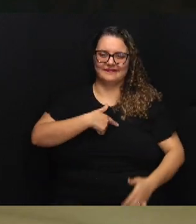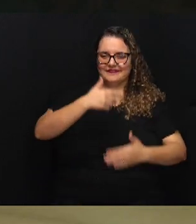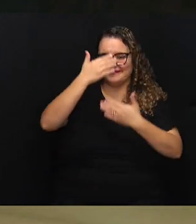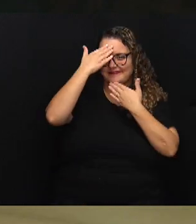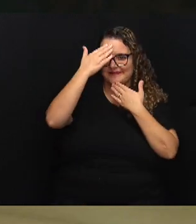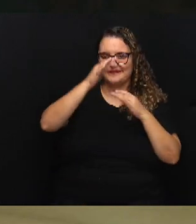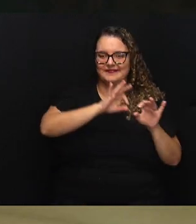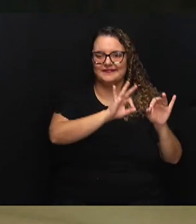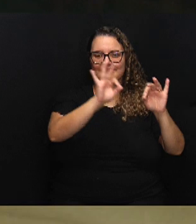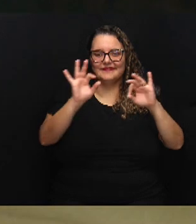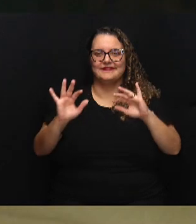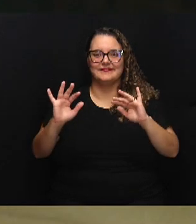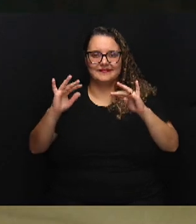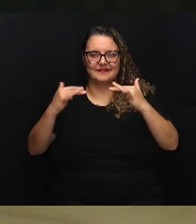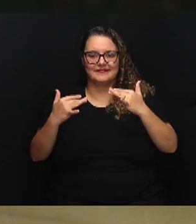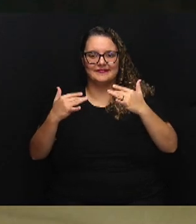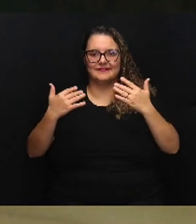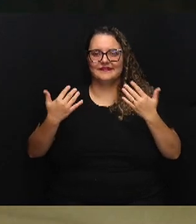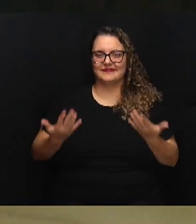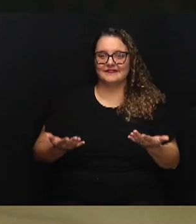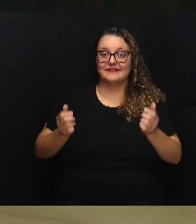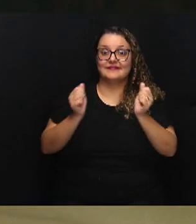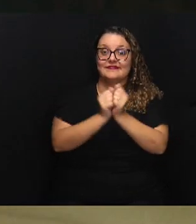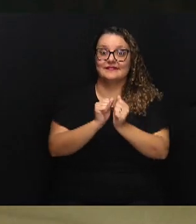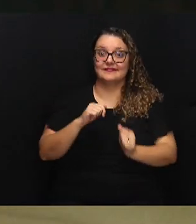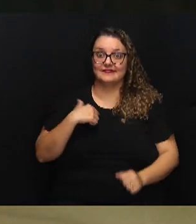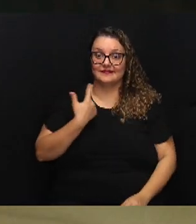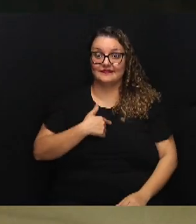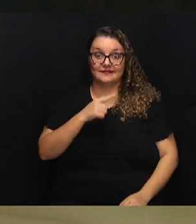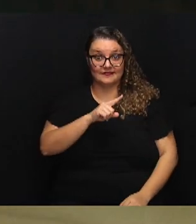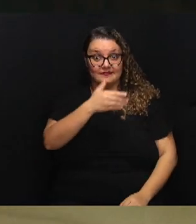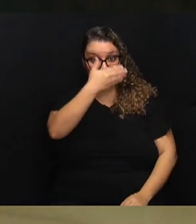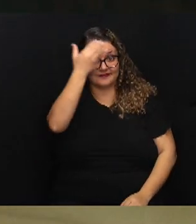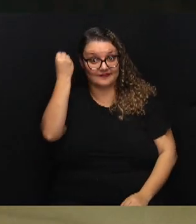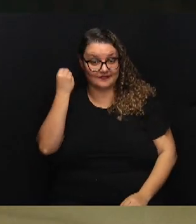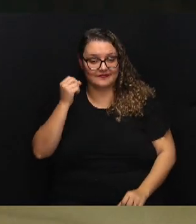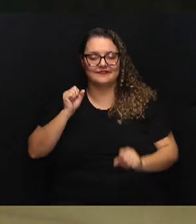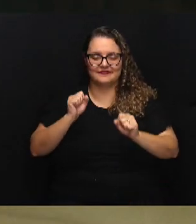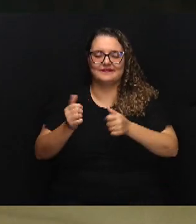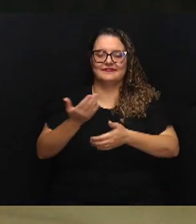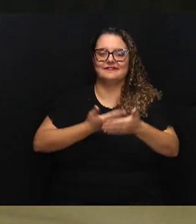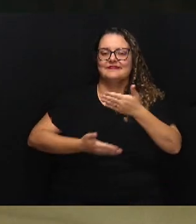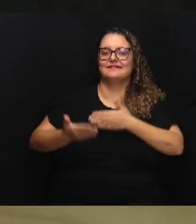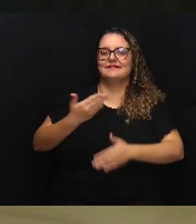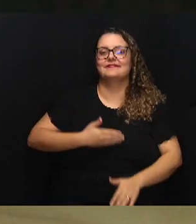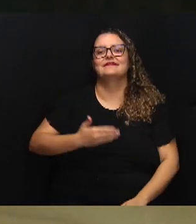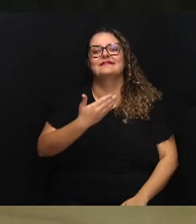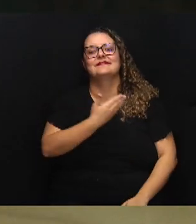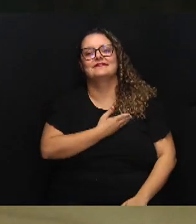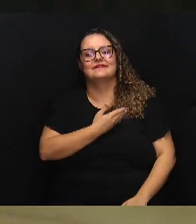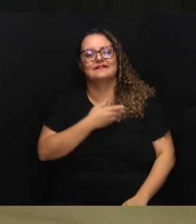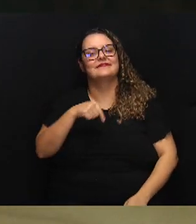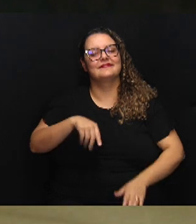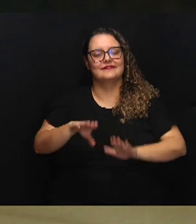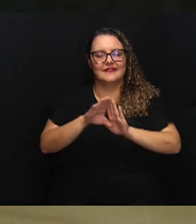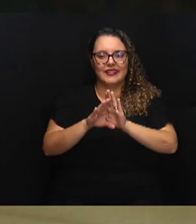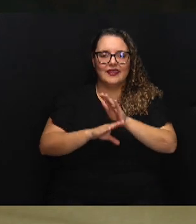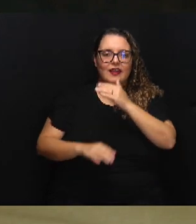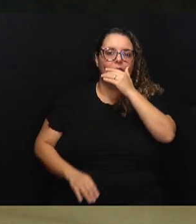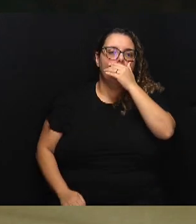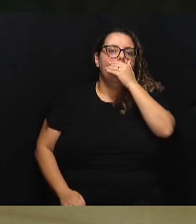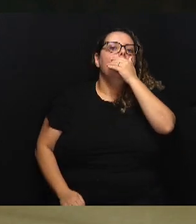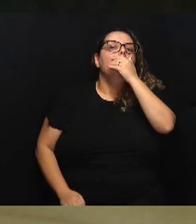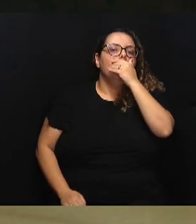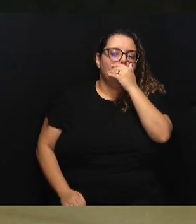sua audiência, a sua companhia. Fique com a gente e não esqueça, você pode compartilhar com o seu colega este programa também